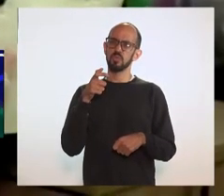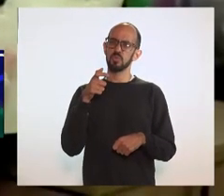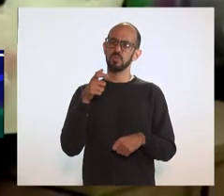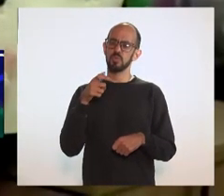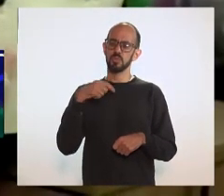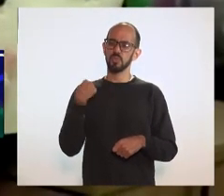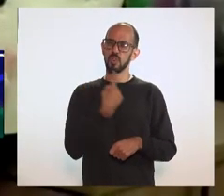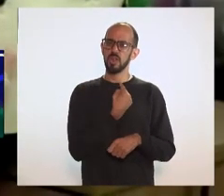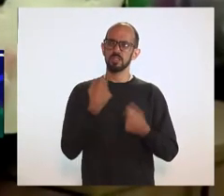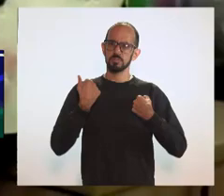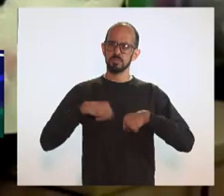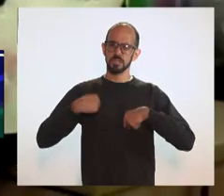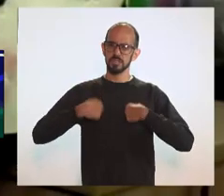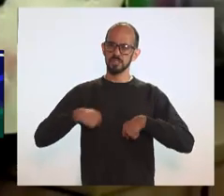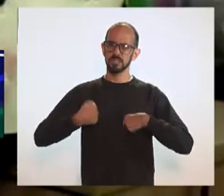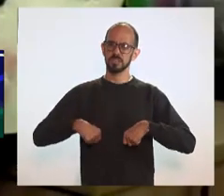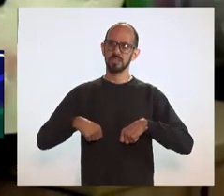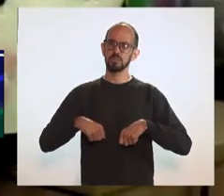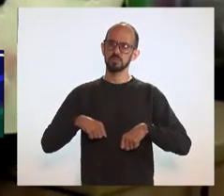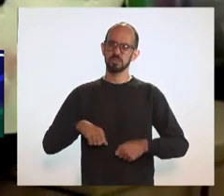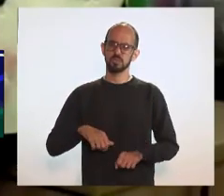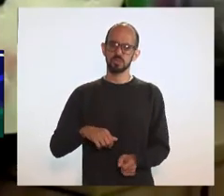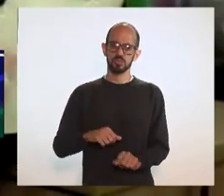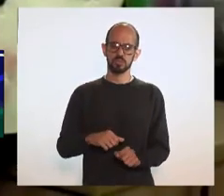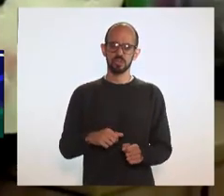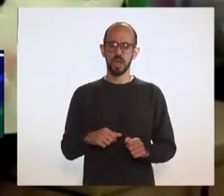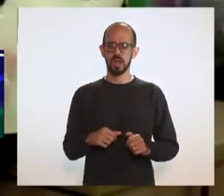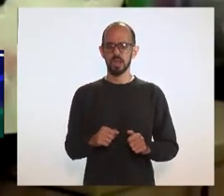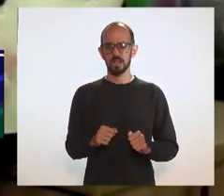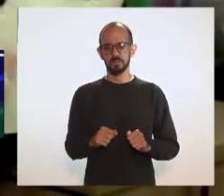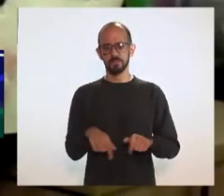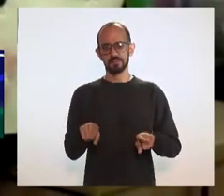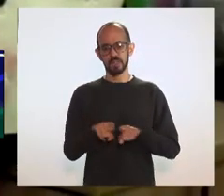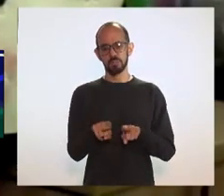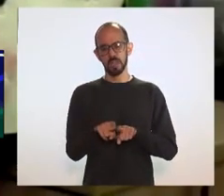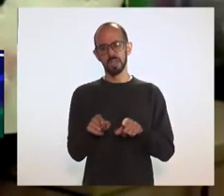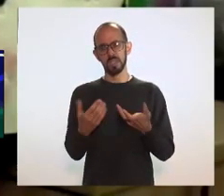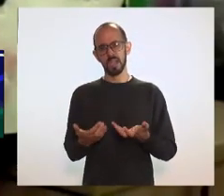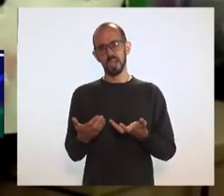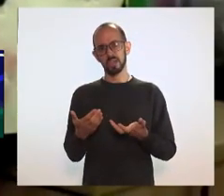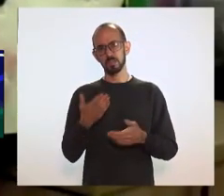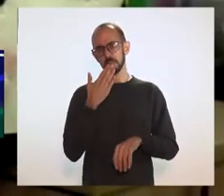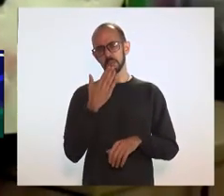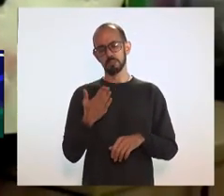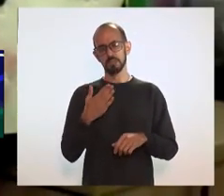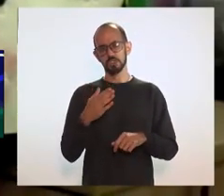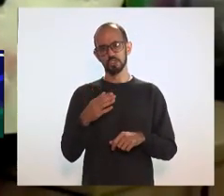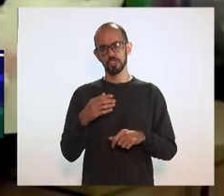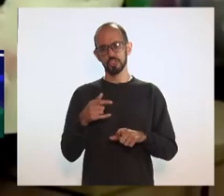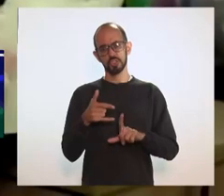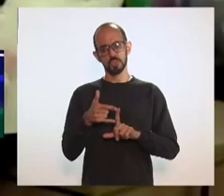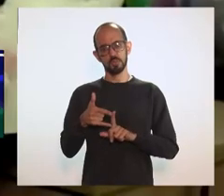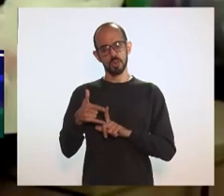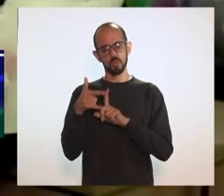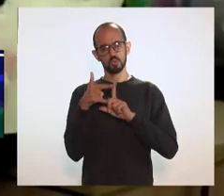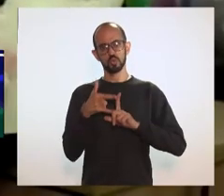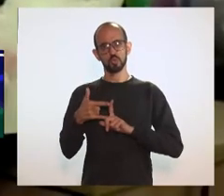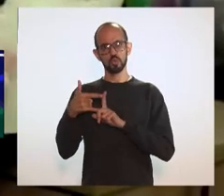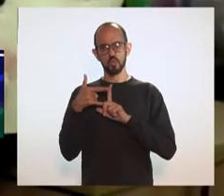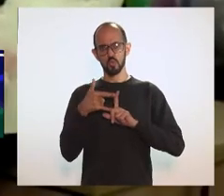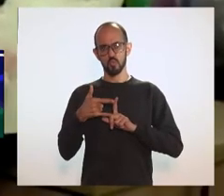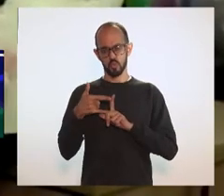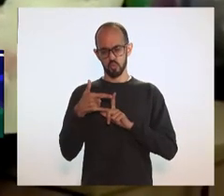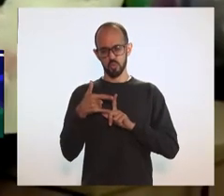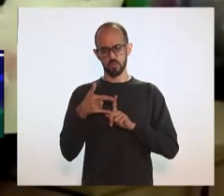precisa... E aí, eu queria também solicitar, ainda que via Zoom, vou fazer um encaminhamento aqui